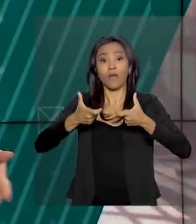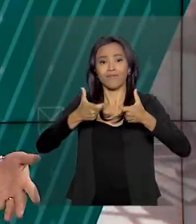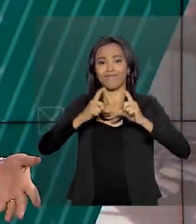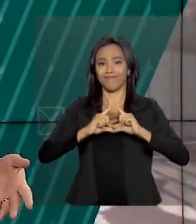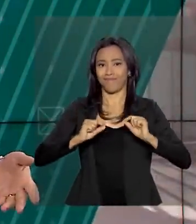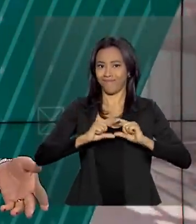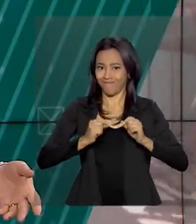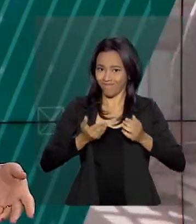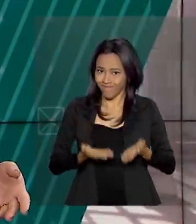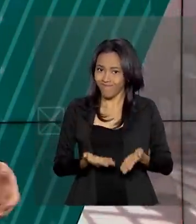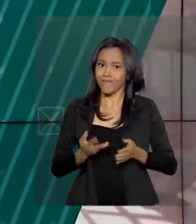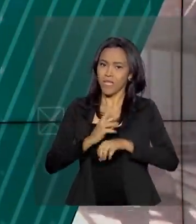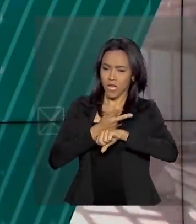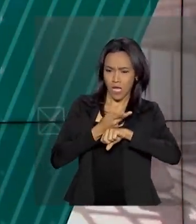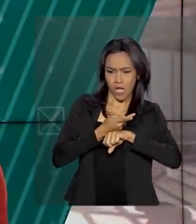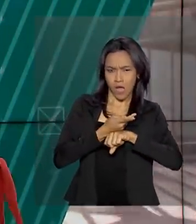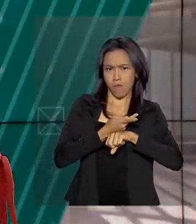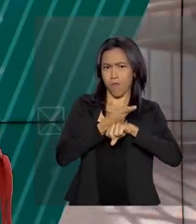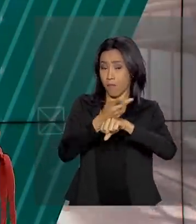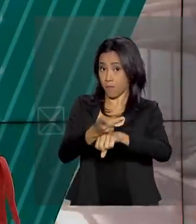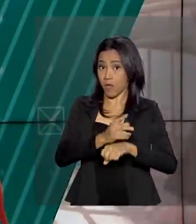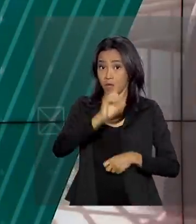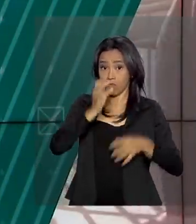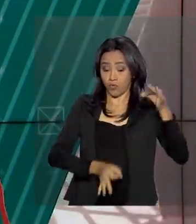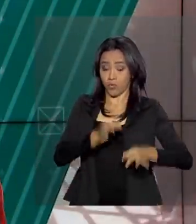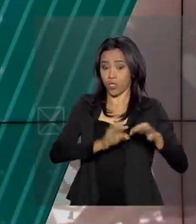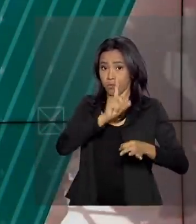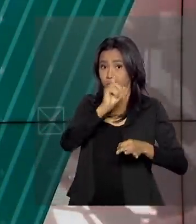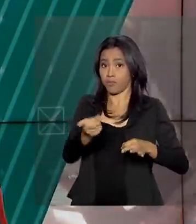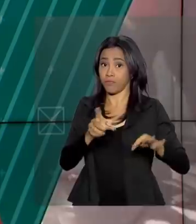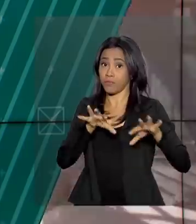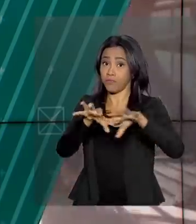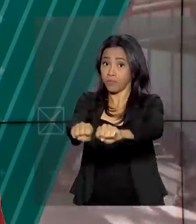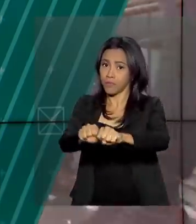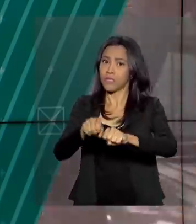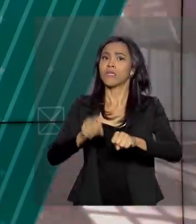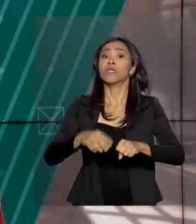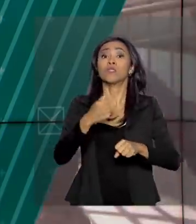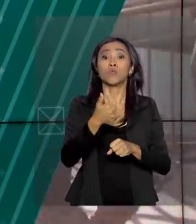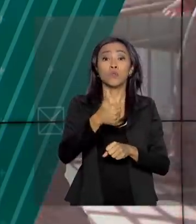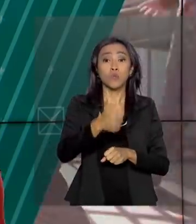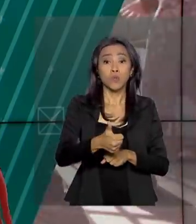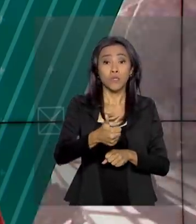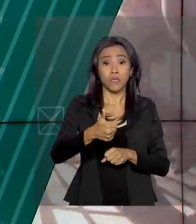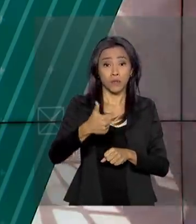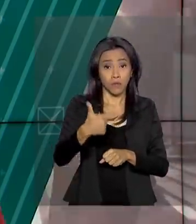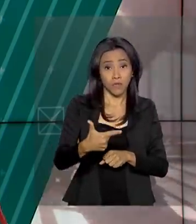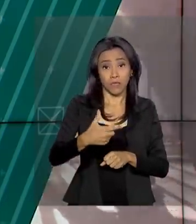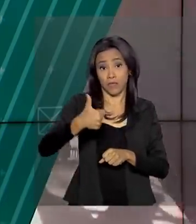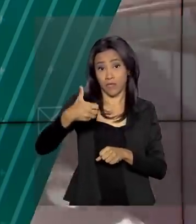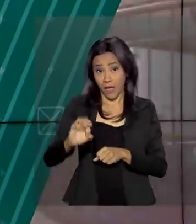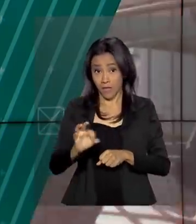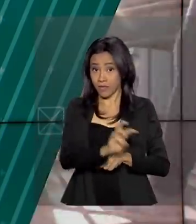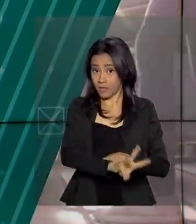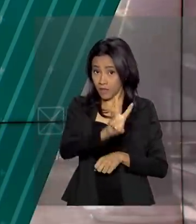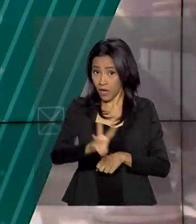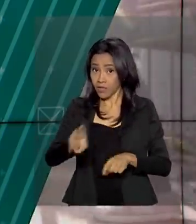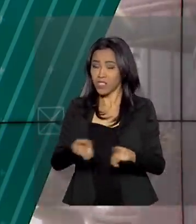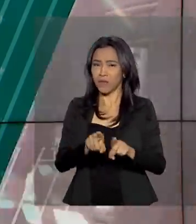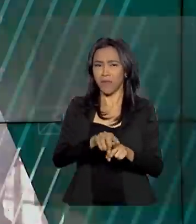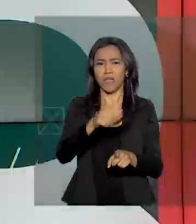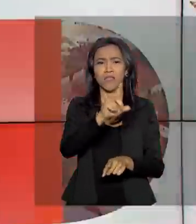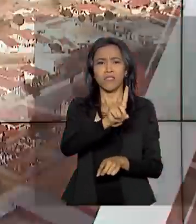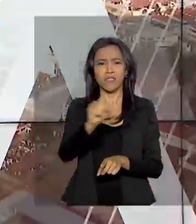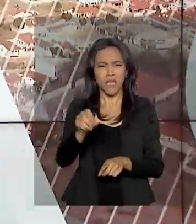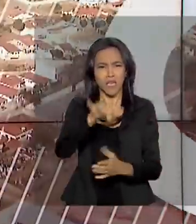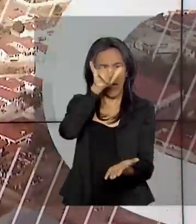além da busca e apreensão está o bloqueio de 210 sites e sem aplicativos de transmissão ilegal de